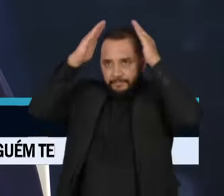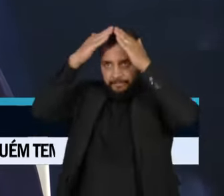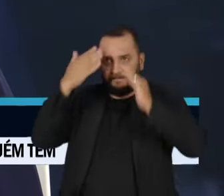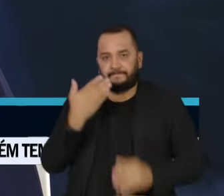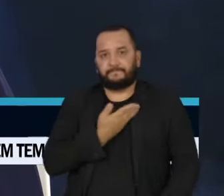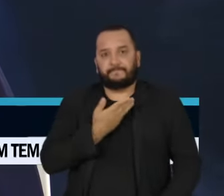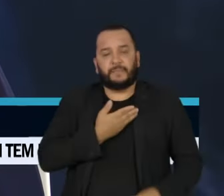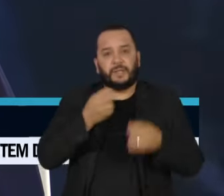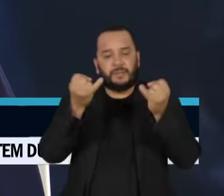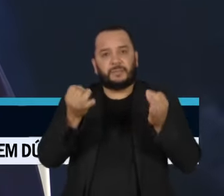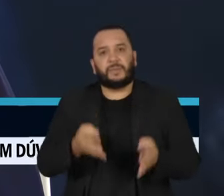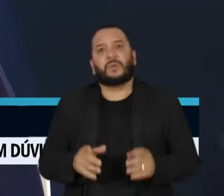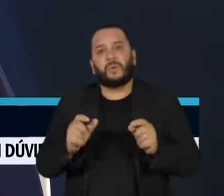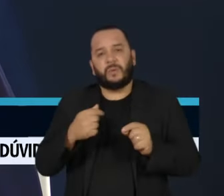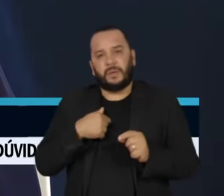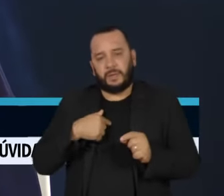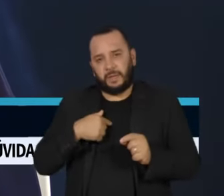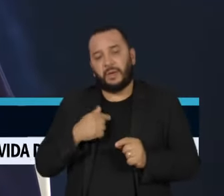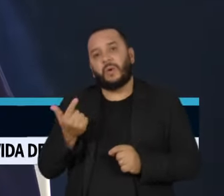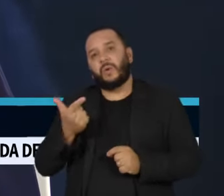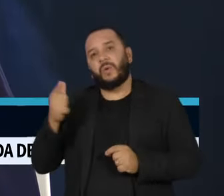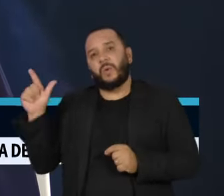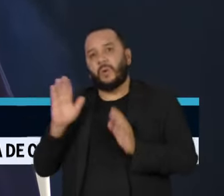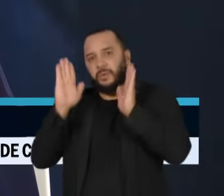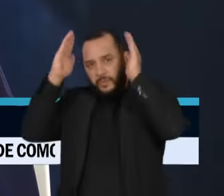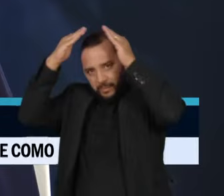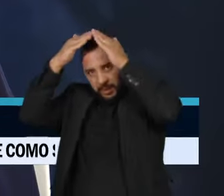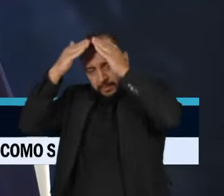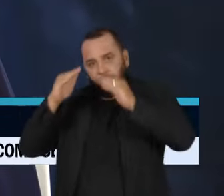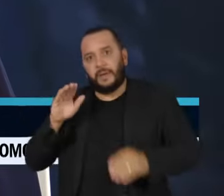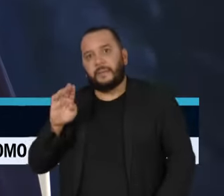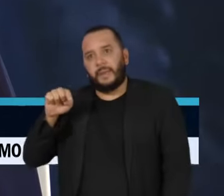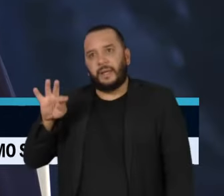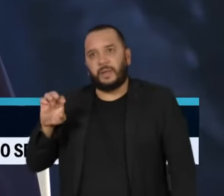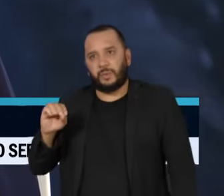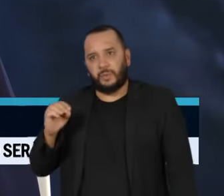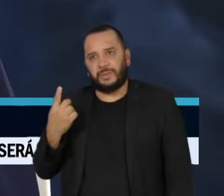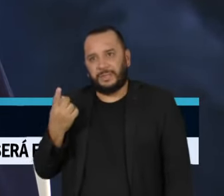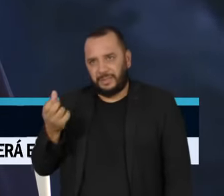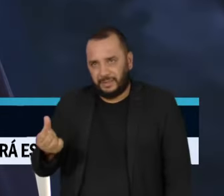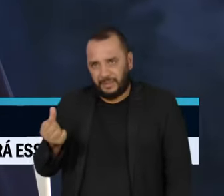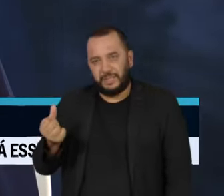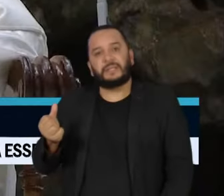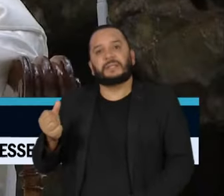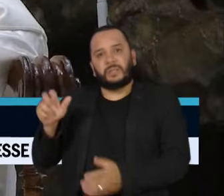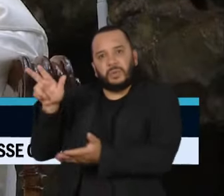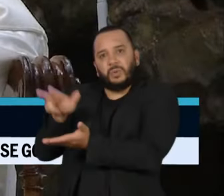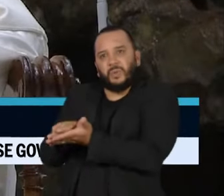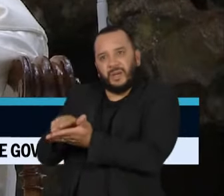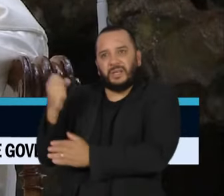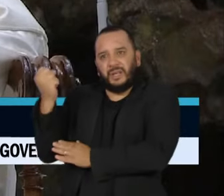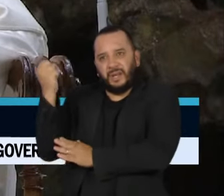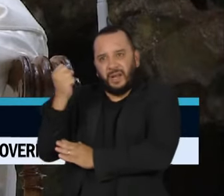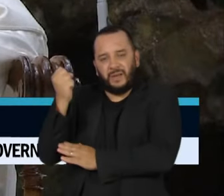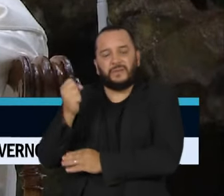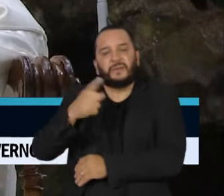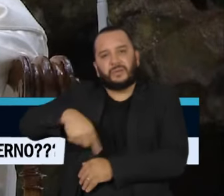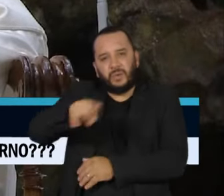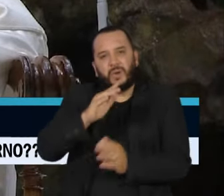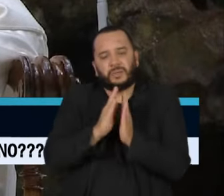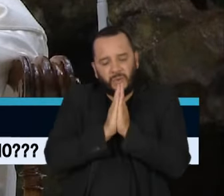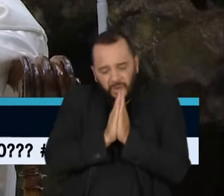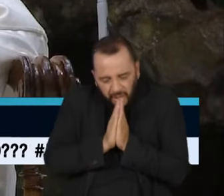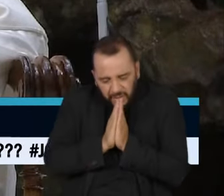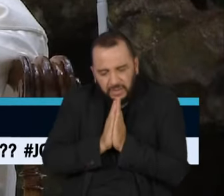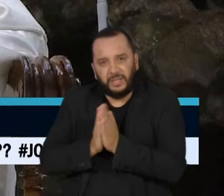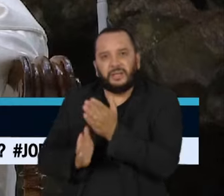saúde do pontífice emérito, o Papa Bento XVI, se agravou muito e pediu orações aos fiéis. O pedido especial de